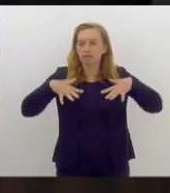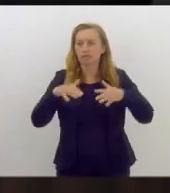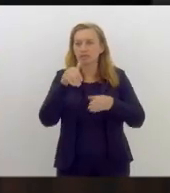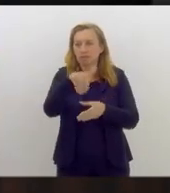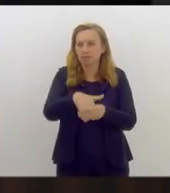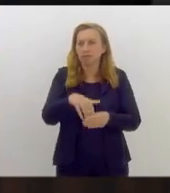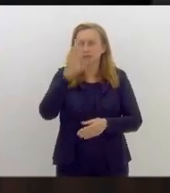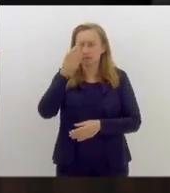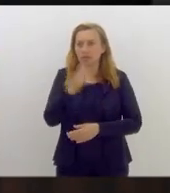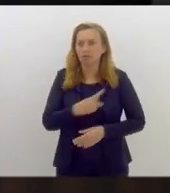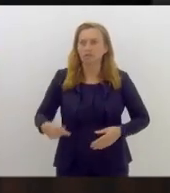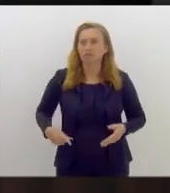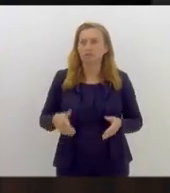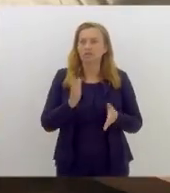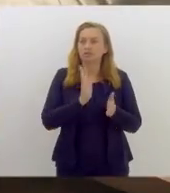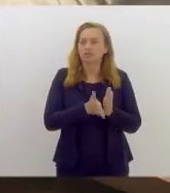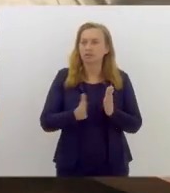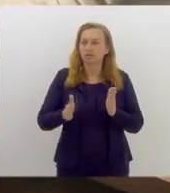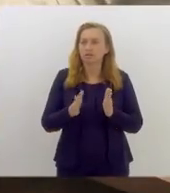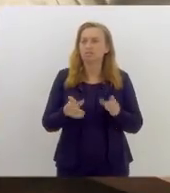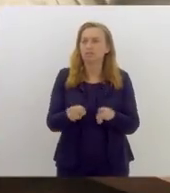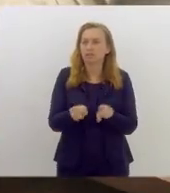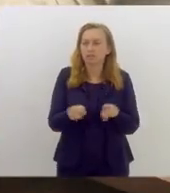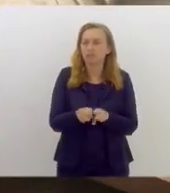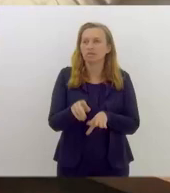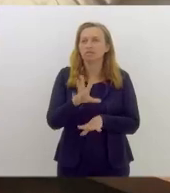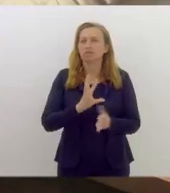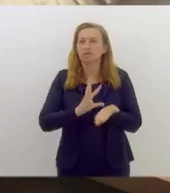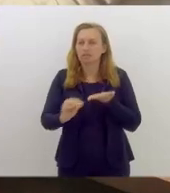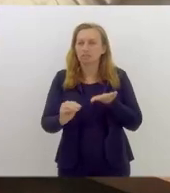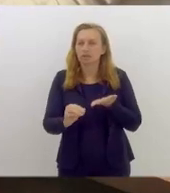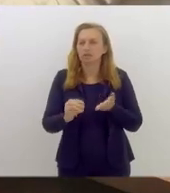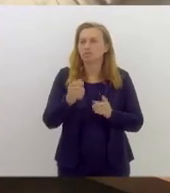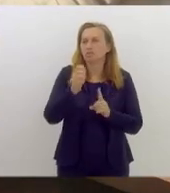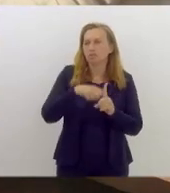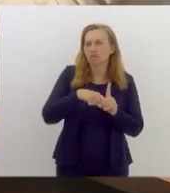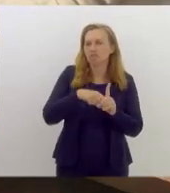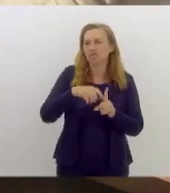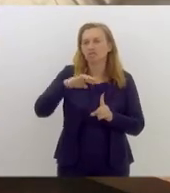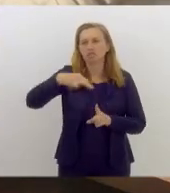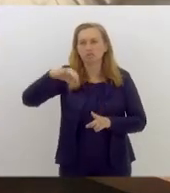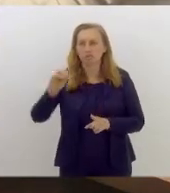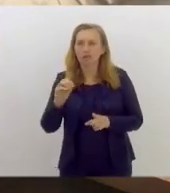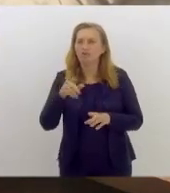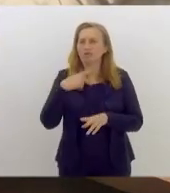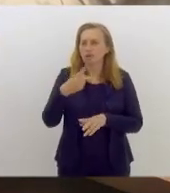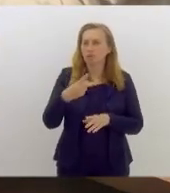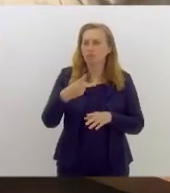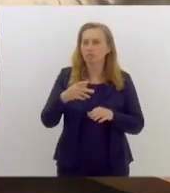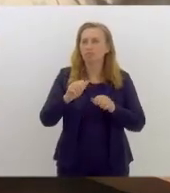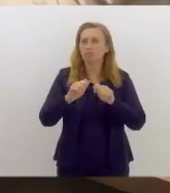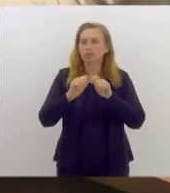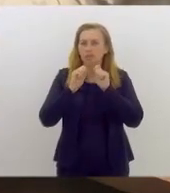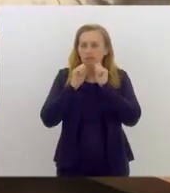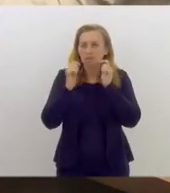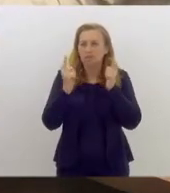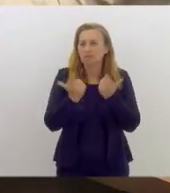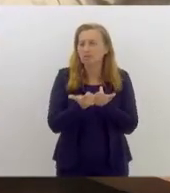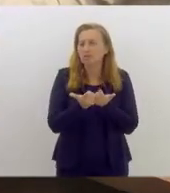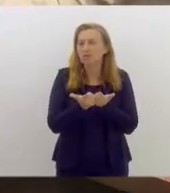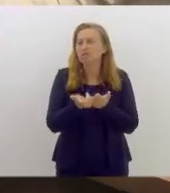Senhor presidente, questão de ordem, Flávio, também sobre a pauta. A gente, no mês de maio, pautou aqui na Assembleia Legislativa